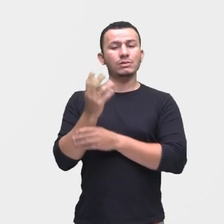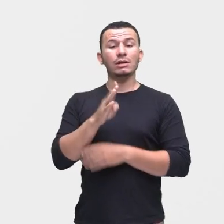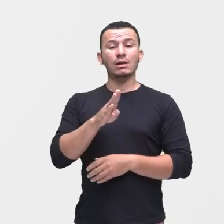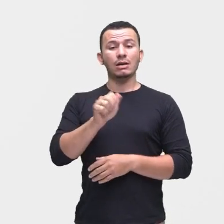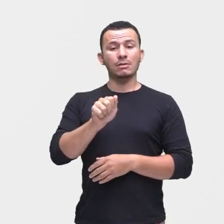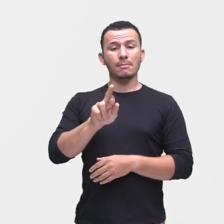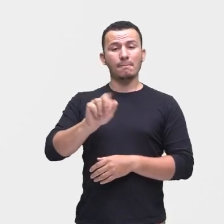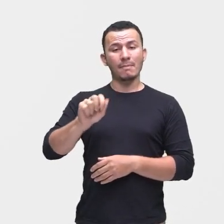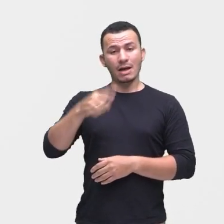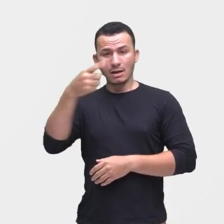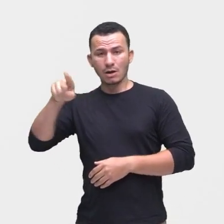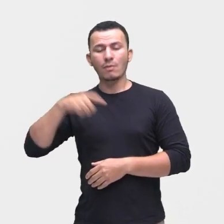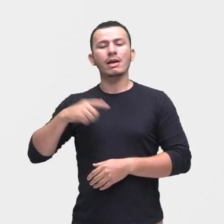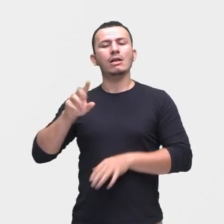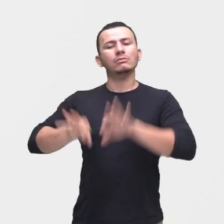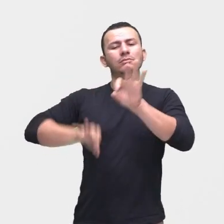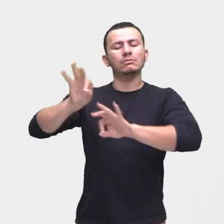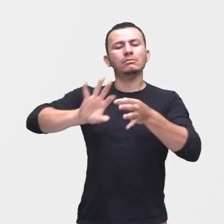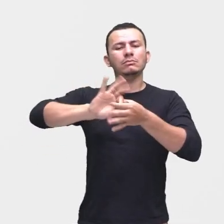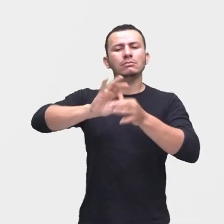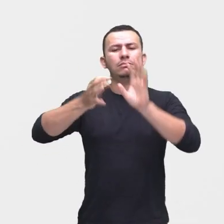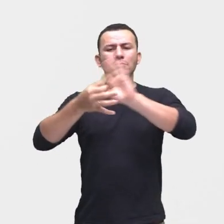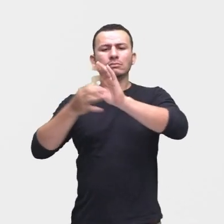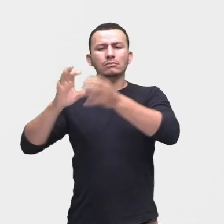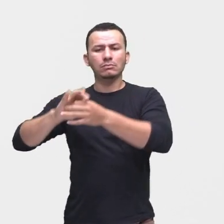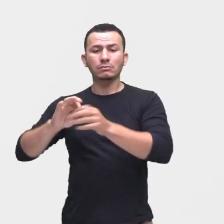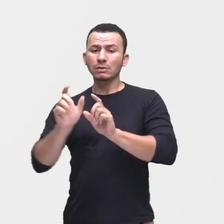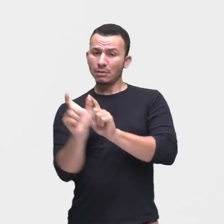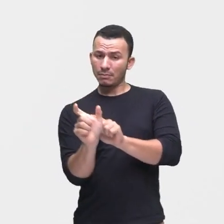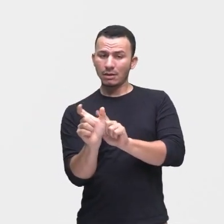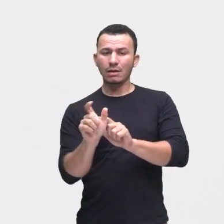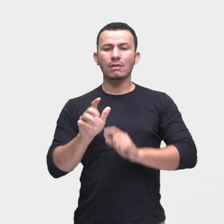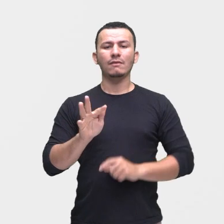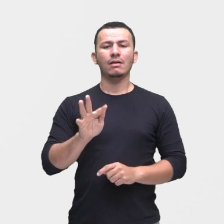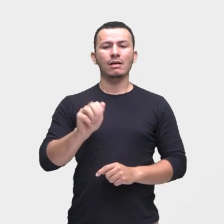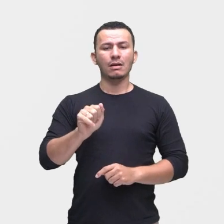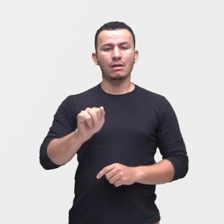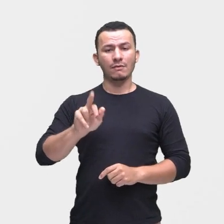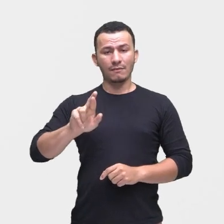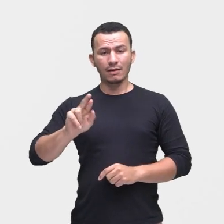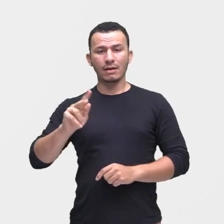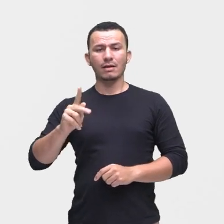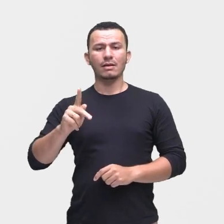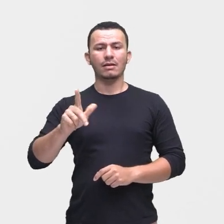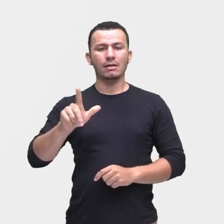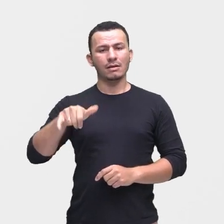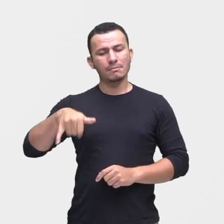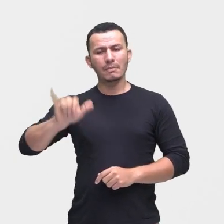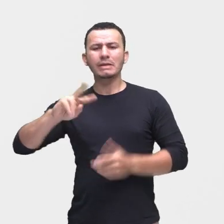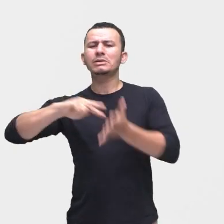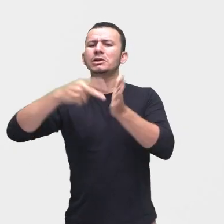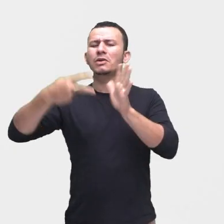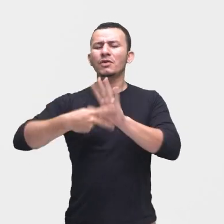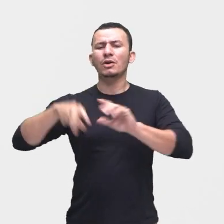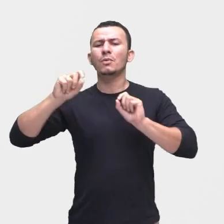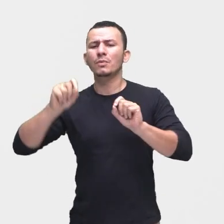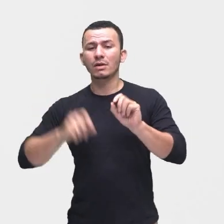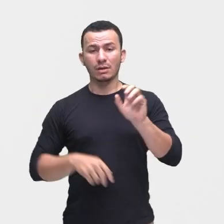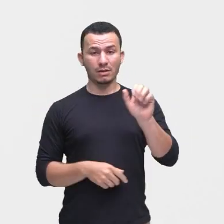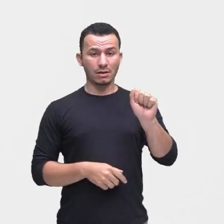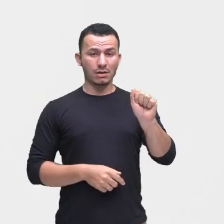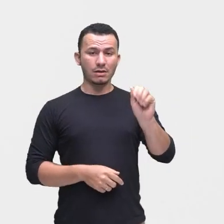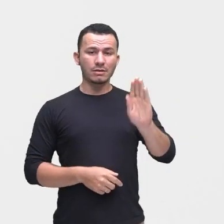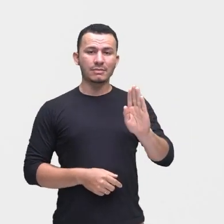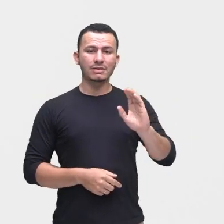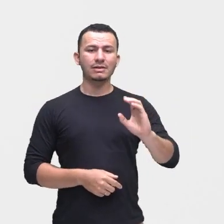Olímpicos, e o termo fair play significa, aí nós temos a alternativa A, alternativa B, alternativa C e